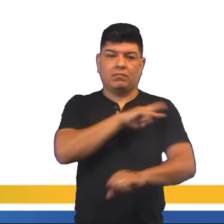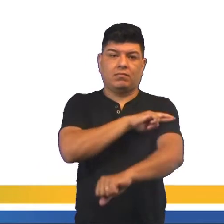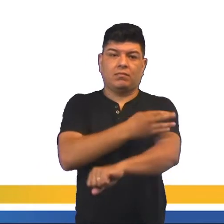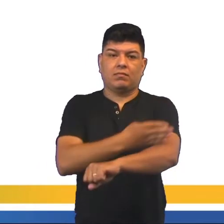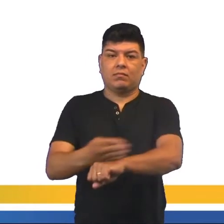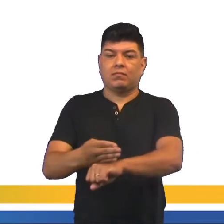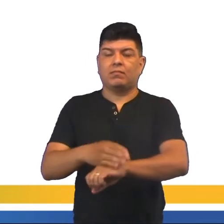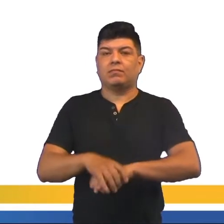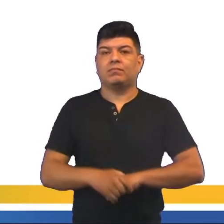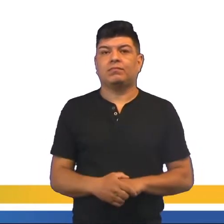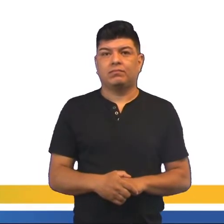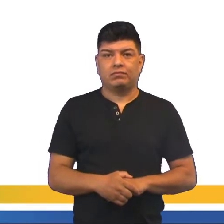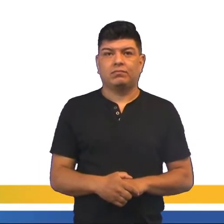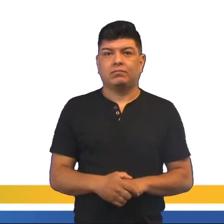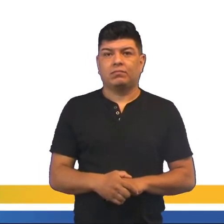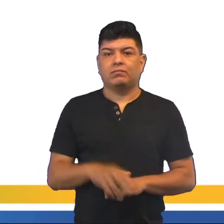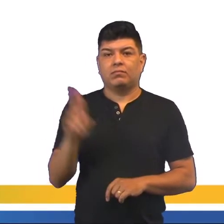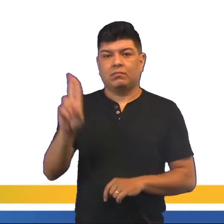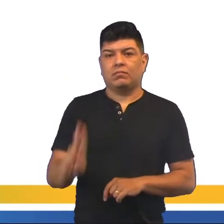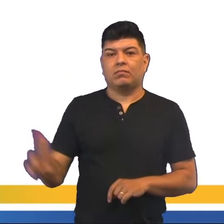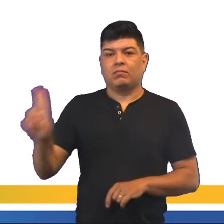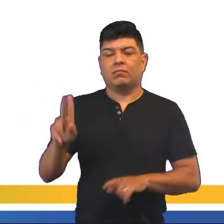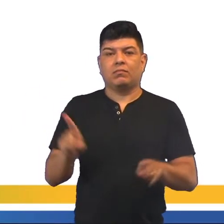por exemplo. E para o uso